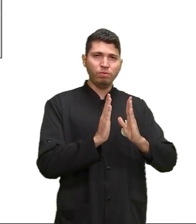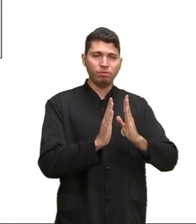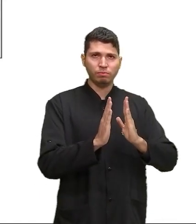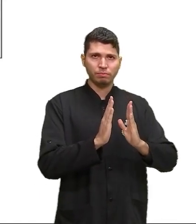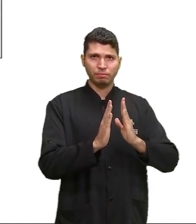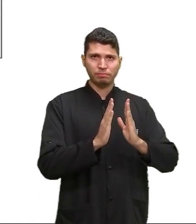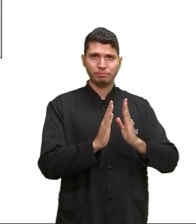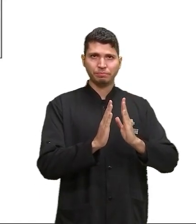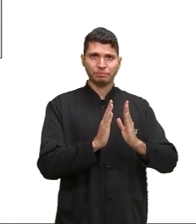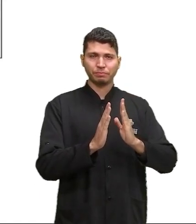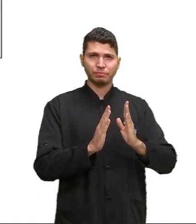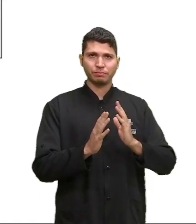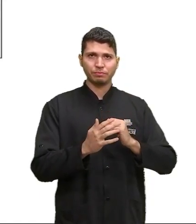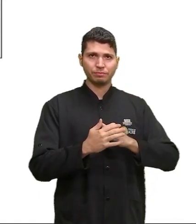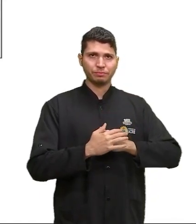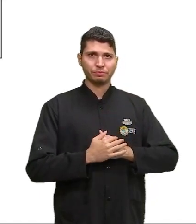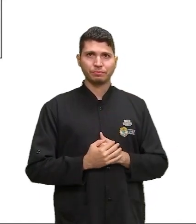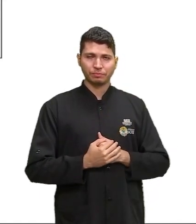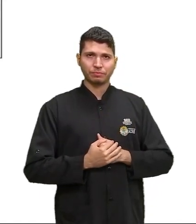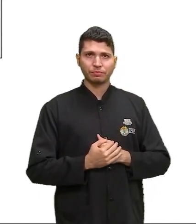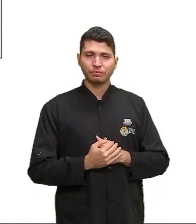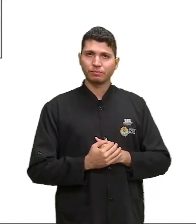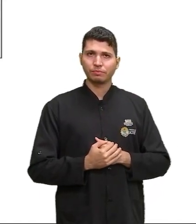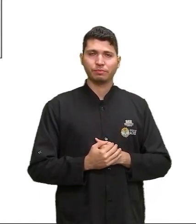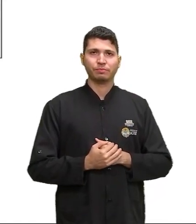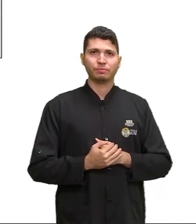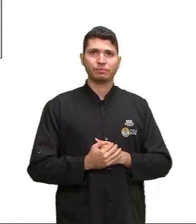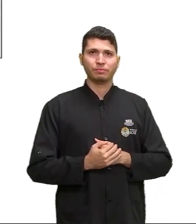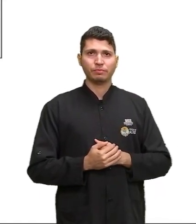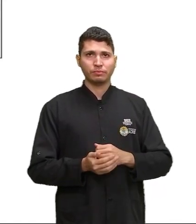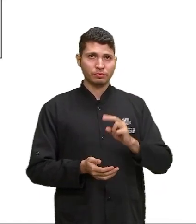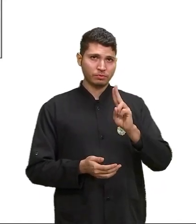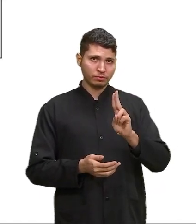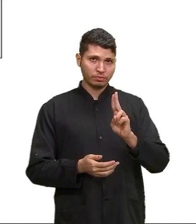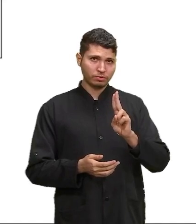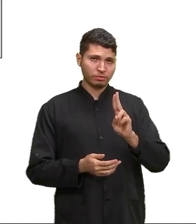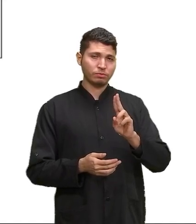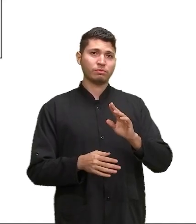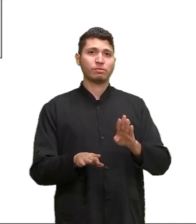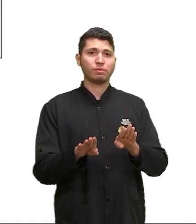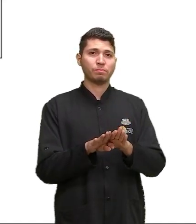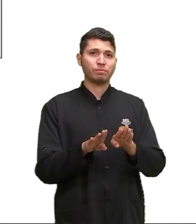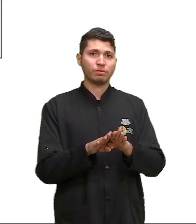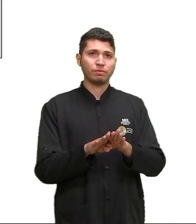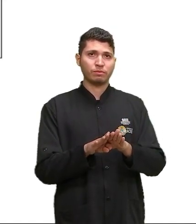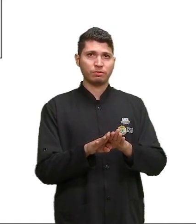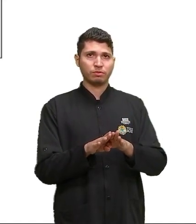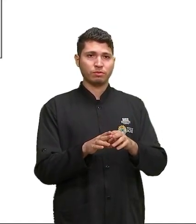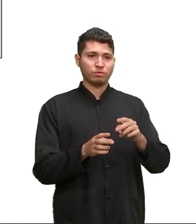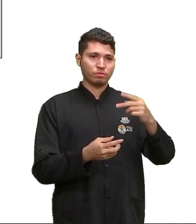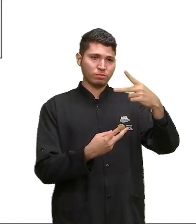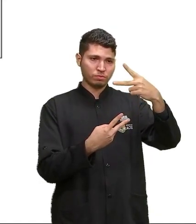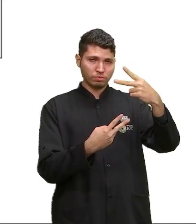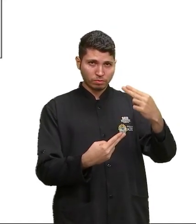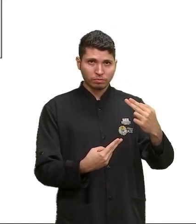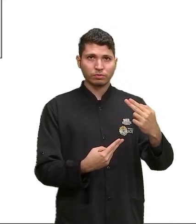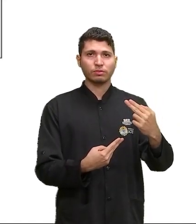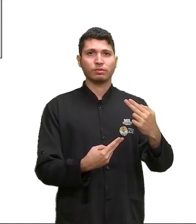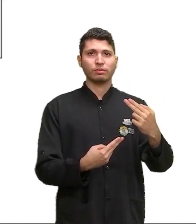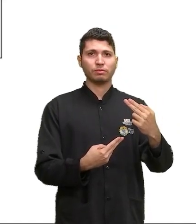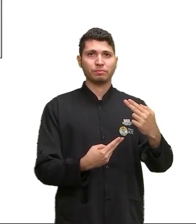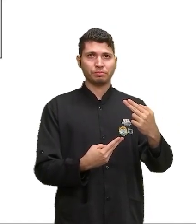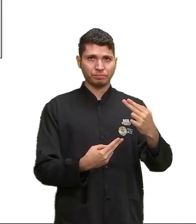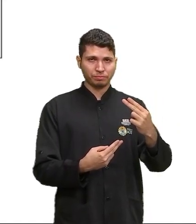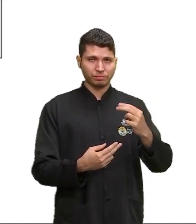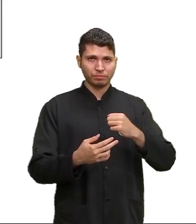das tensões, ou seja, vai ser 3 volts também a tensão que vai chegar nessa lâmpada. Alternativa D.